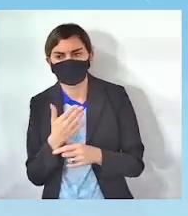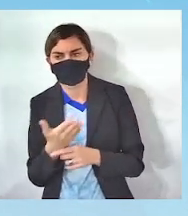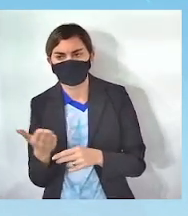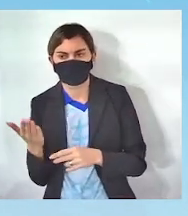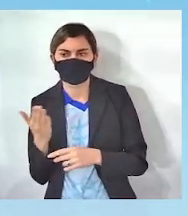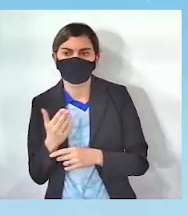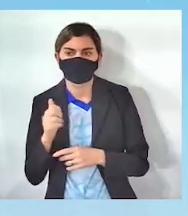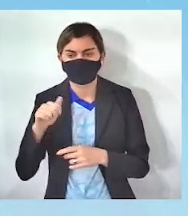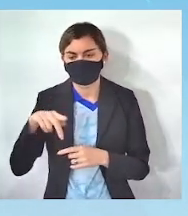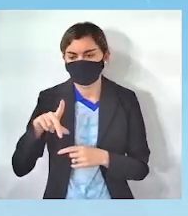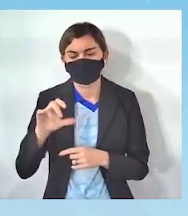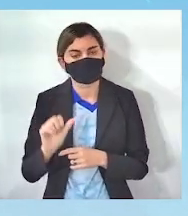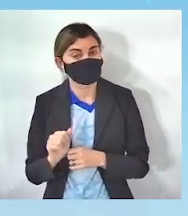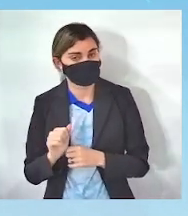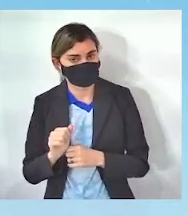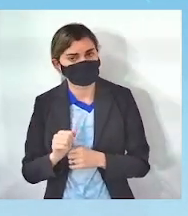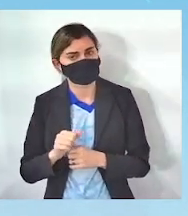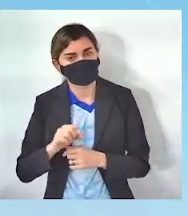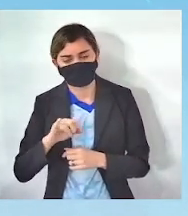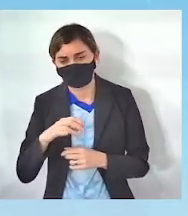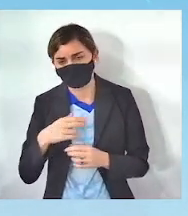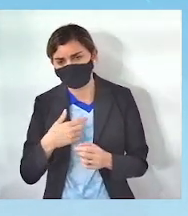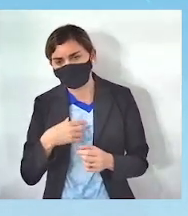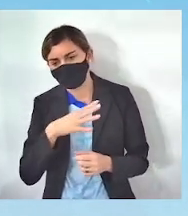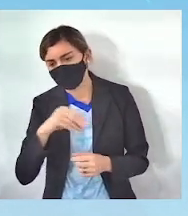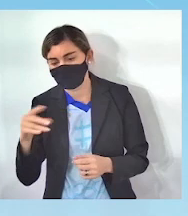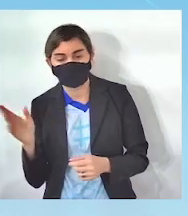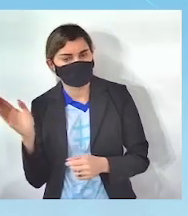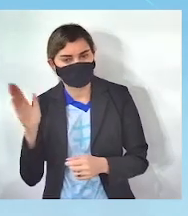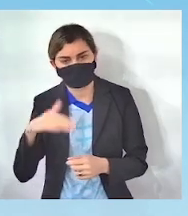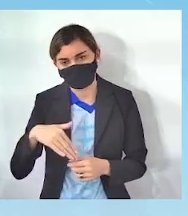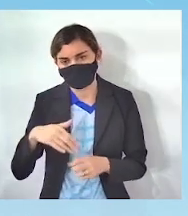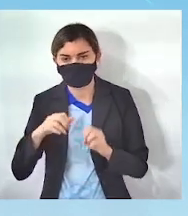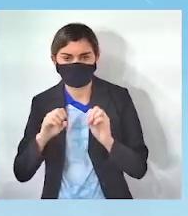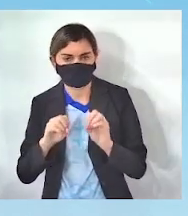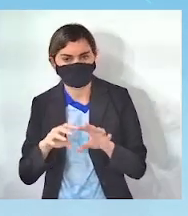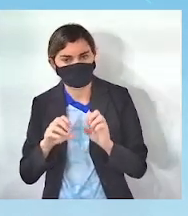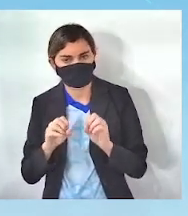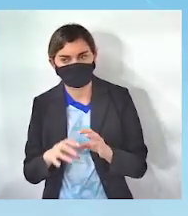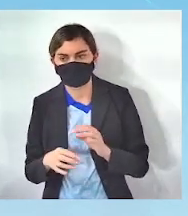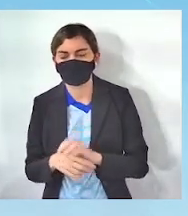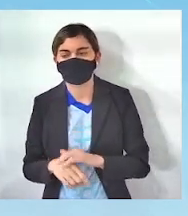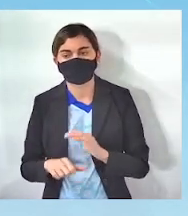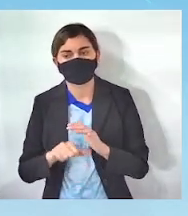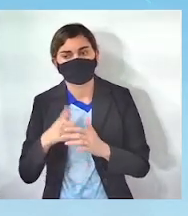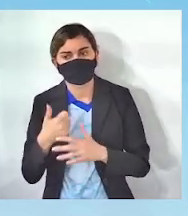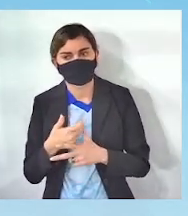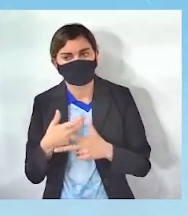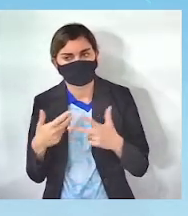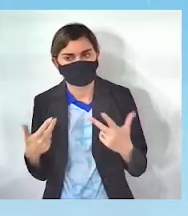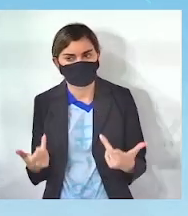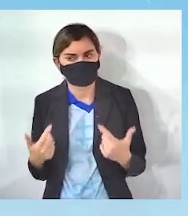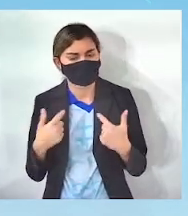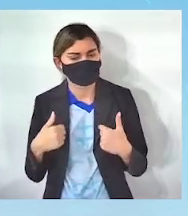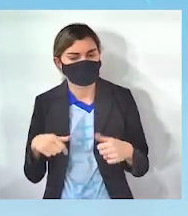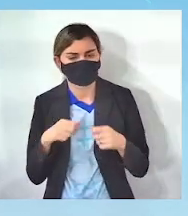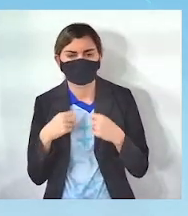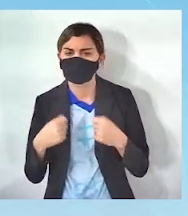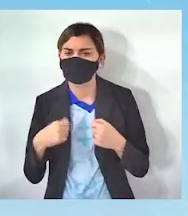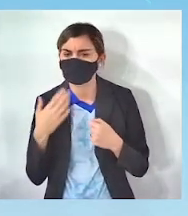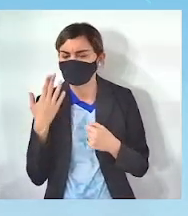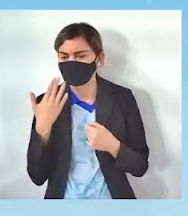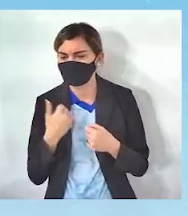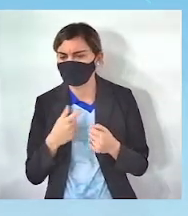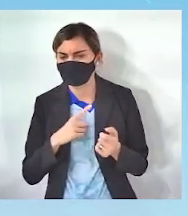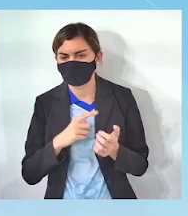Então, Aquiles_Cavalcante. Sem mais delongas, vamos lá para a nossa aula, né? Então, a primeira coisa que a gente precisa saber é que